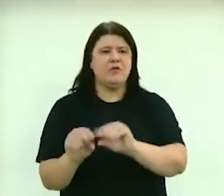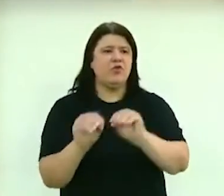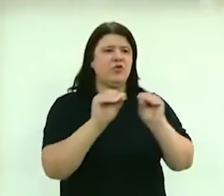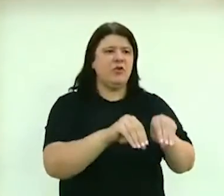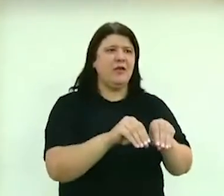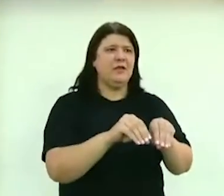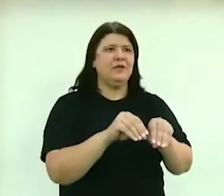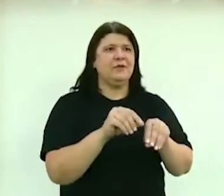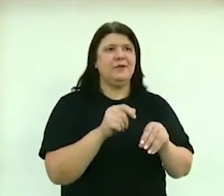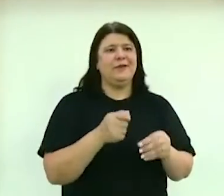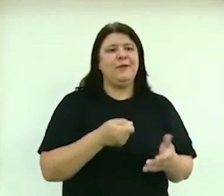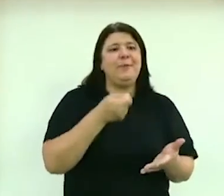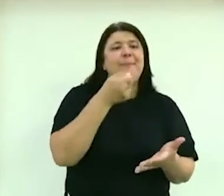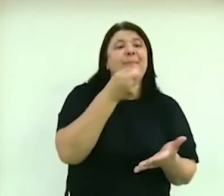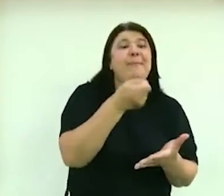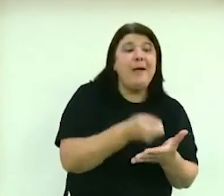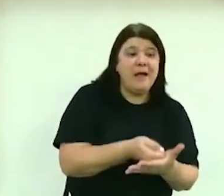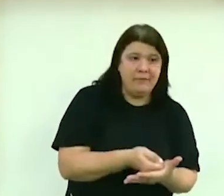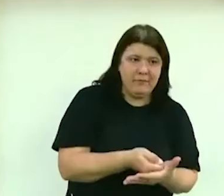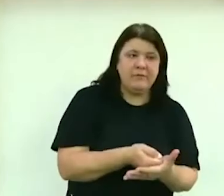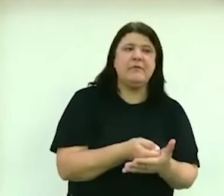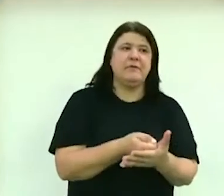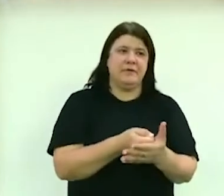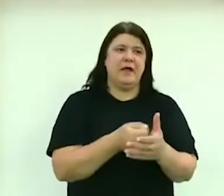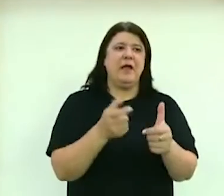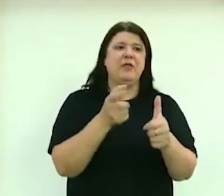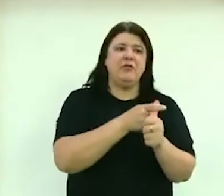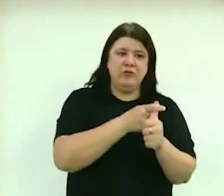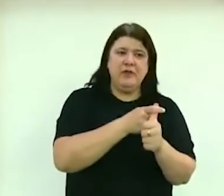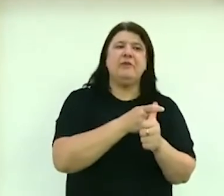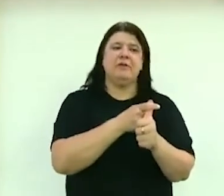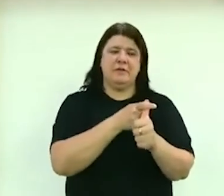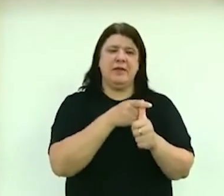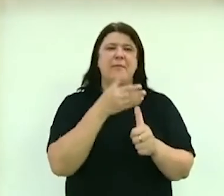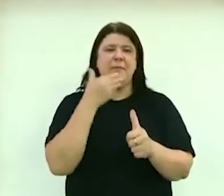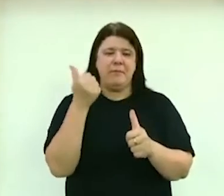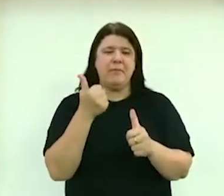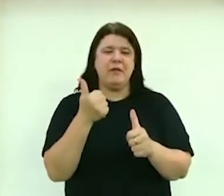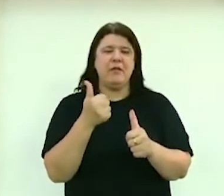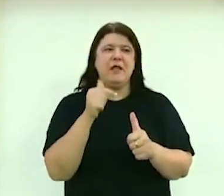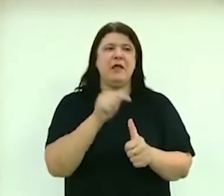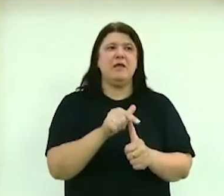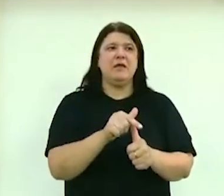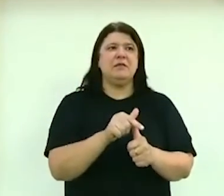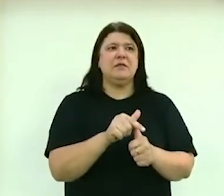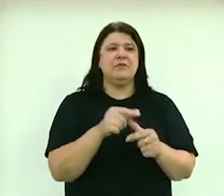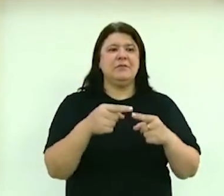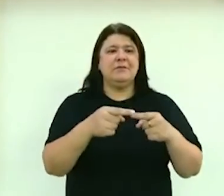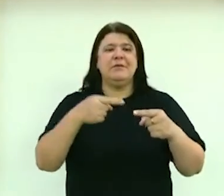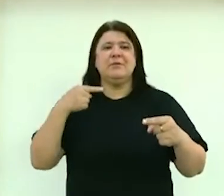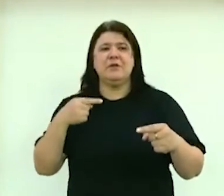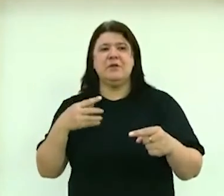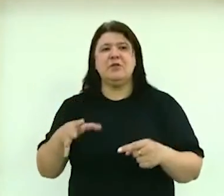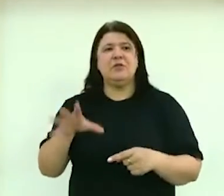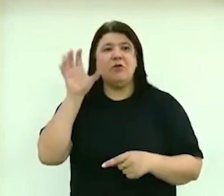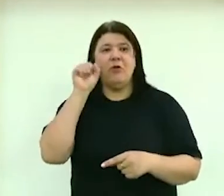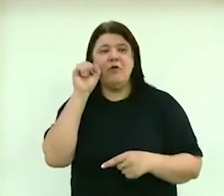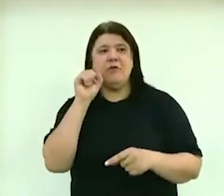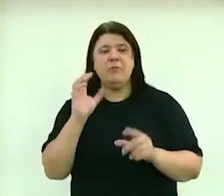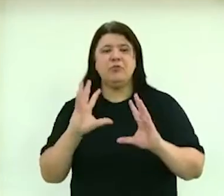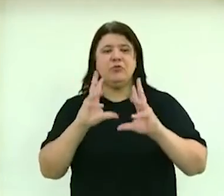que serviram como para amortizar o déficit atuarial do Instituto de Providência. Nós fizemos duas reuniões semana passada, ouvimos o